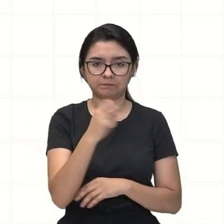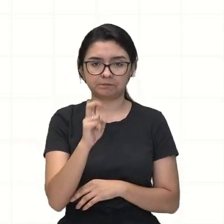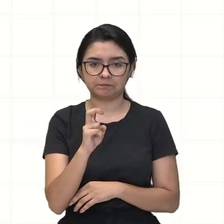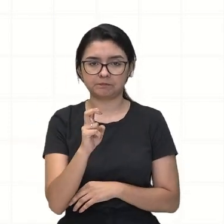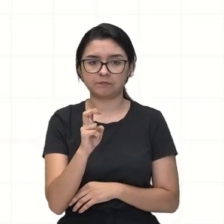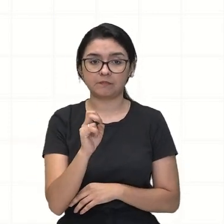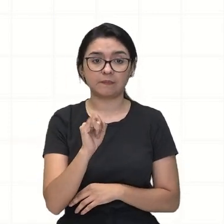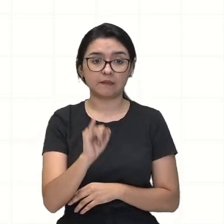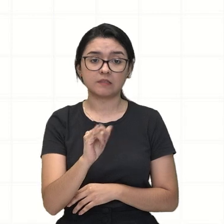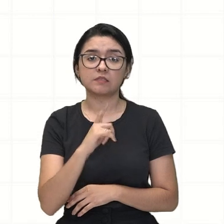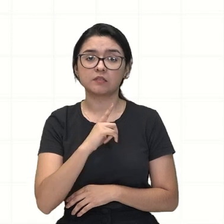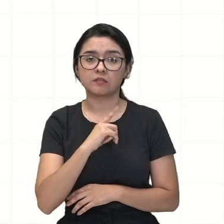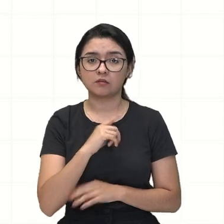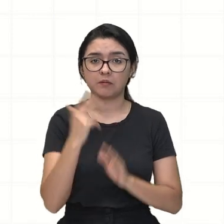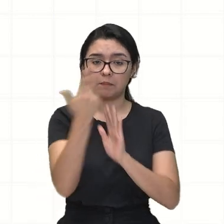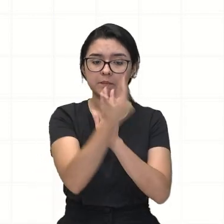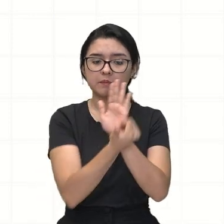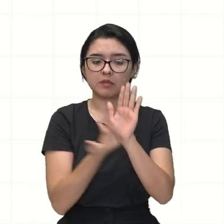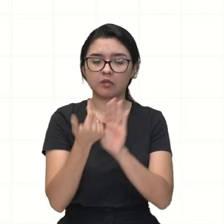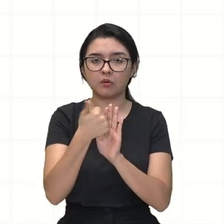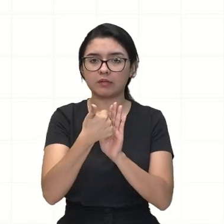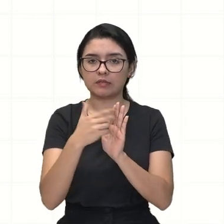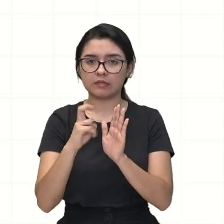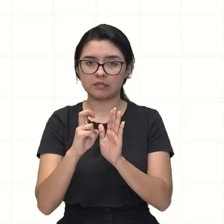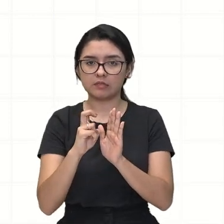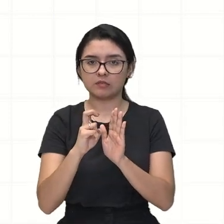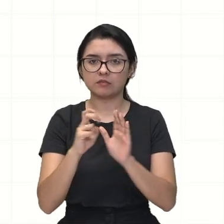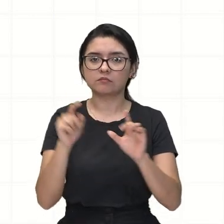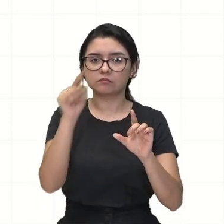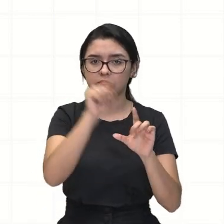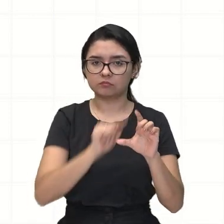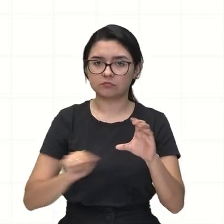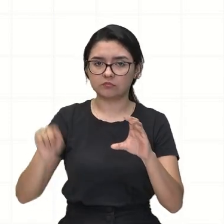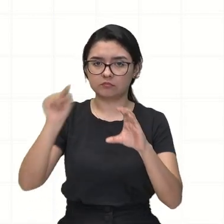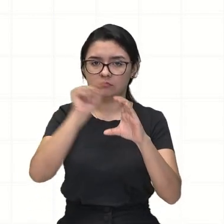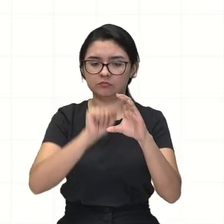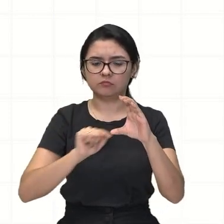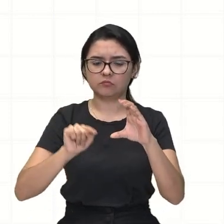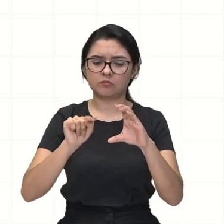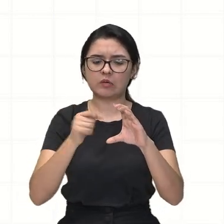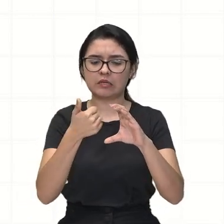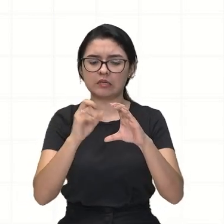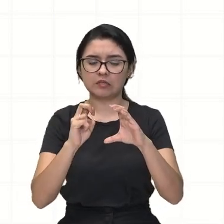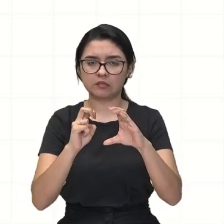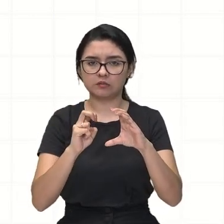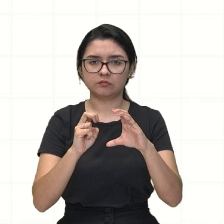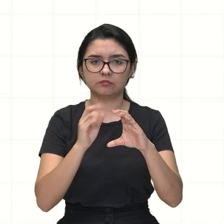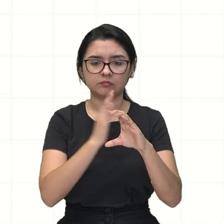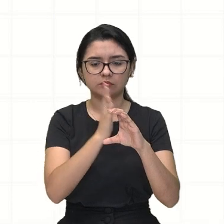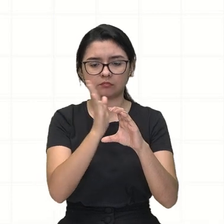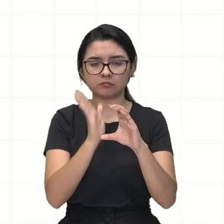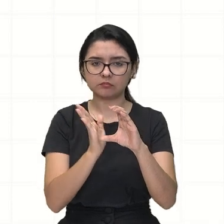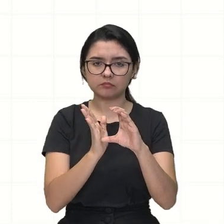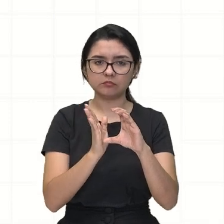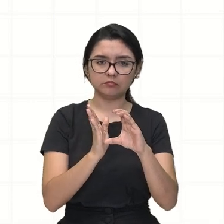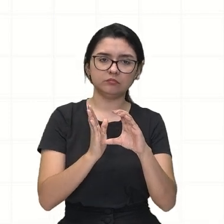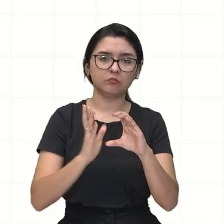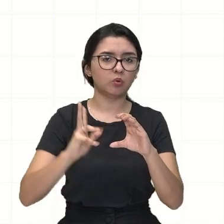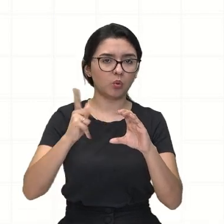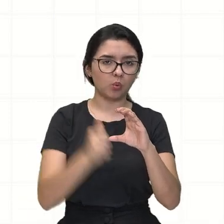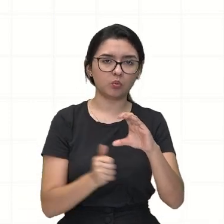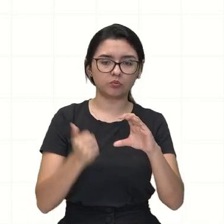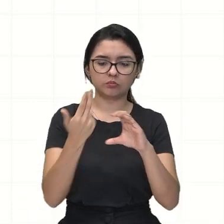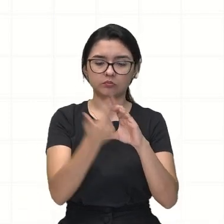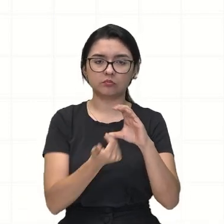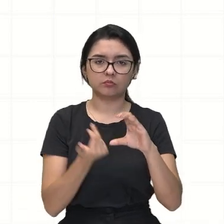mais do que um círculo, claro. Se está dividido em 12, você coloriu 15, está colorindo mais do que o todo. Mas vamos